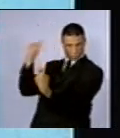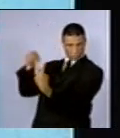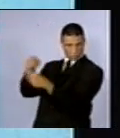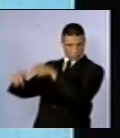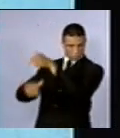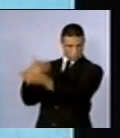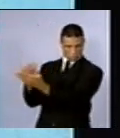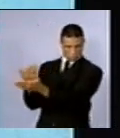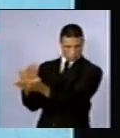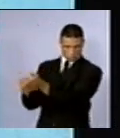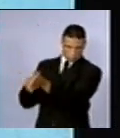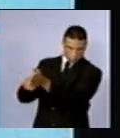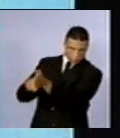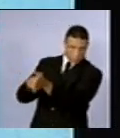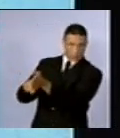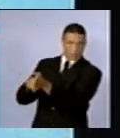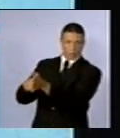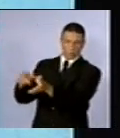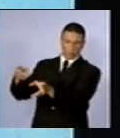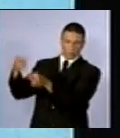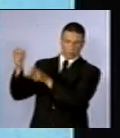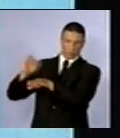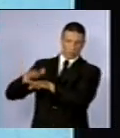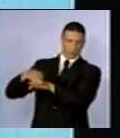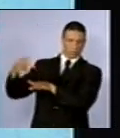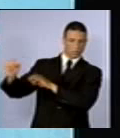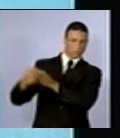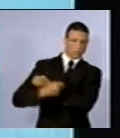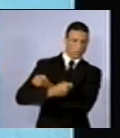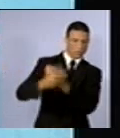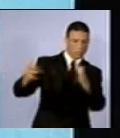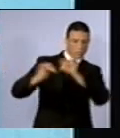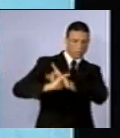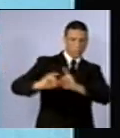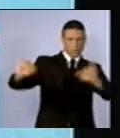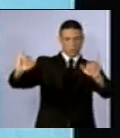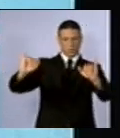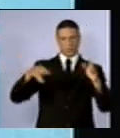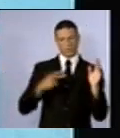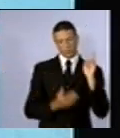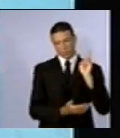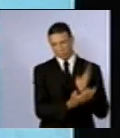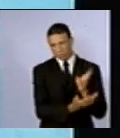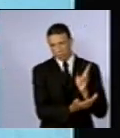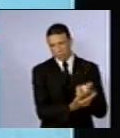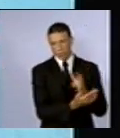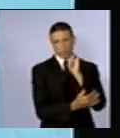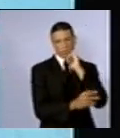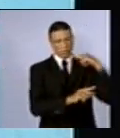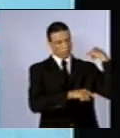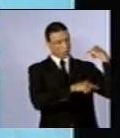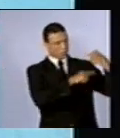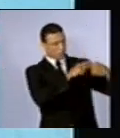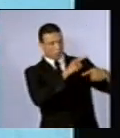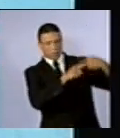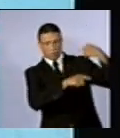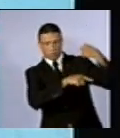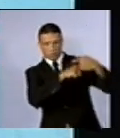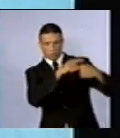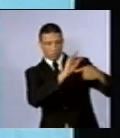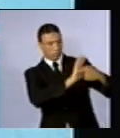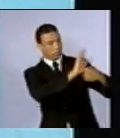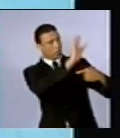vinha assumindo um papel determinante no conceito de continuidade, né, das gerações futuras, no conceito